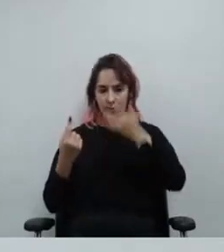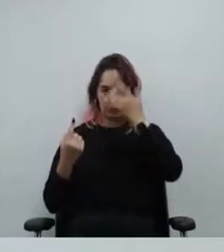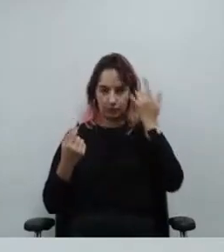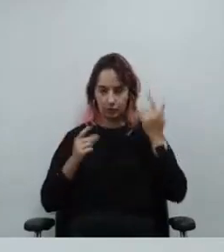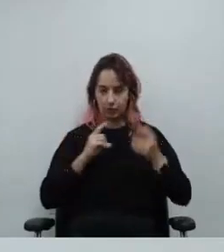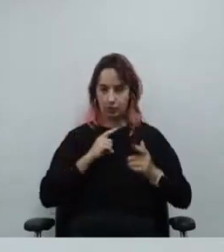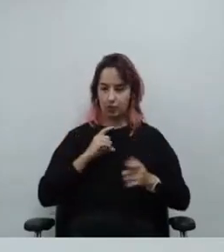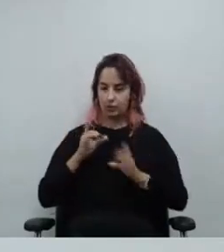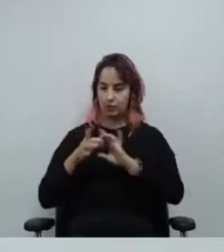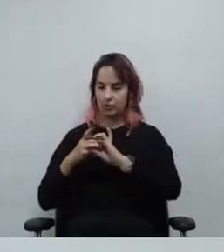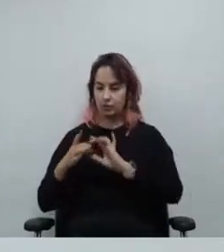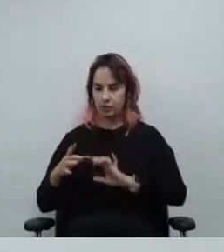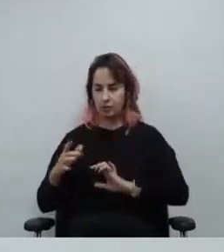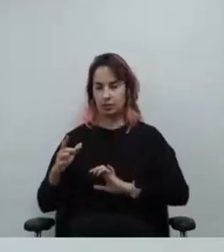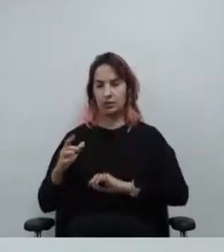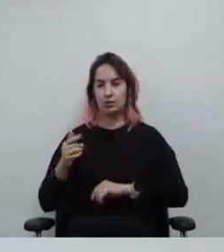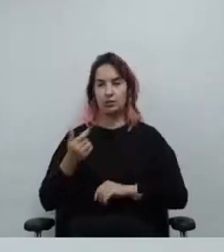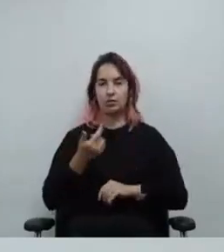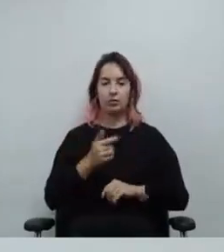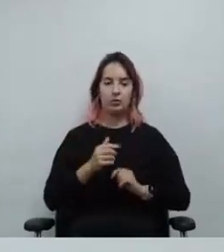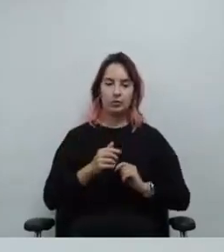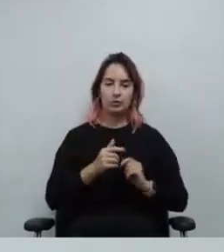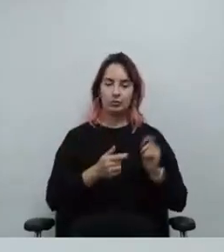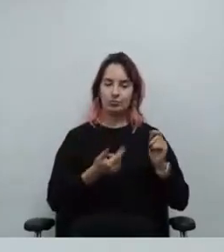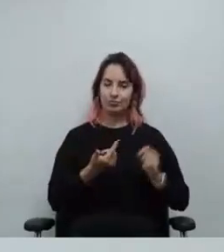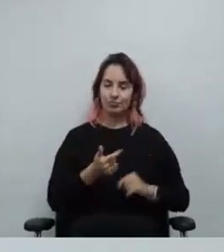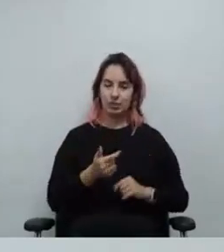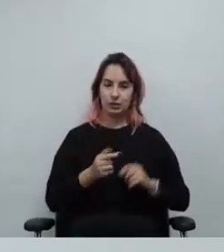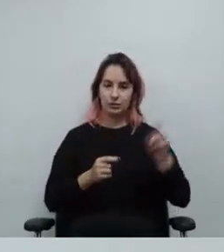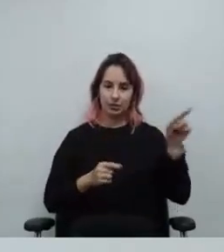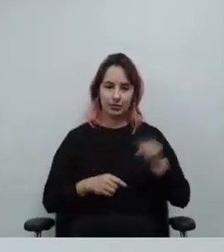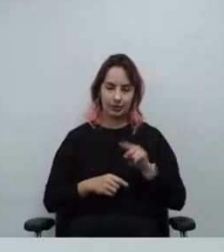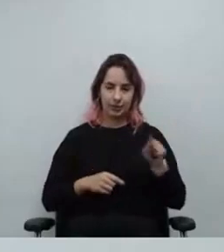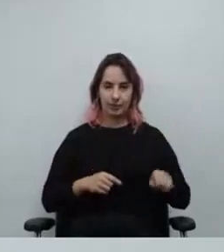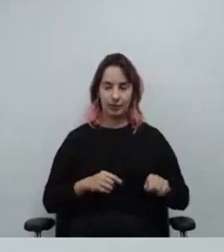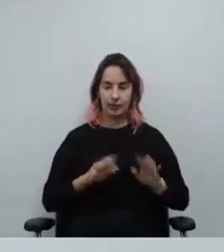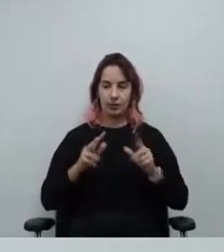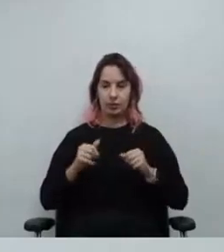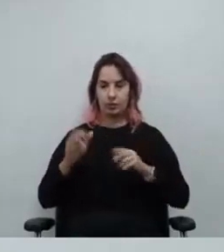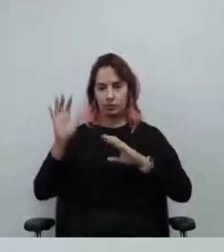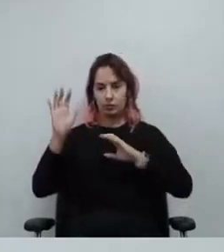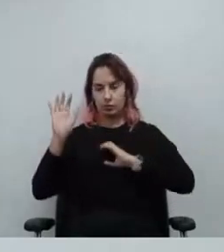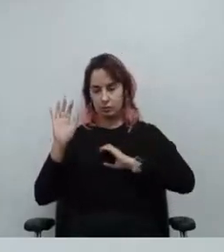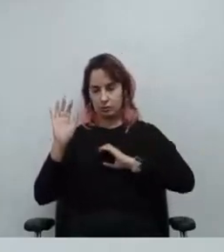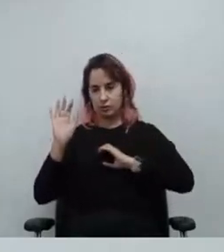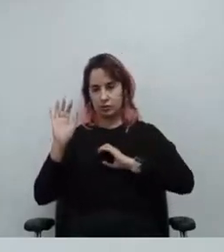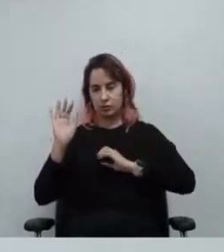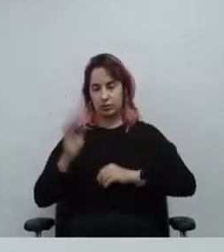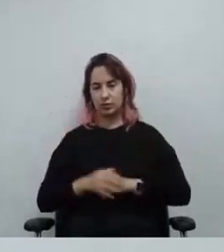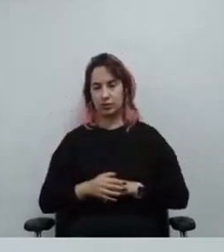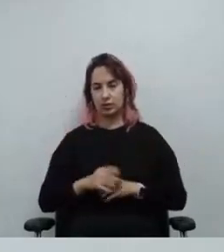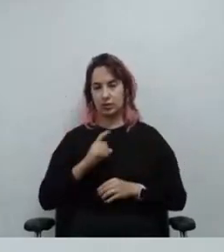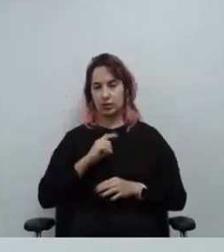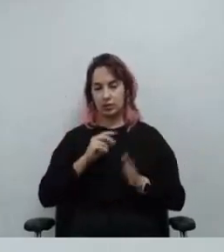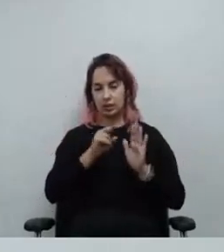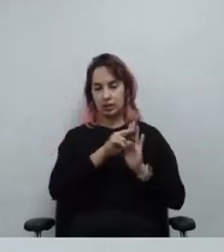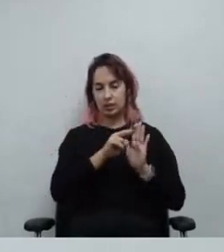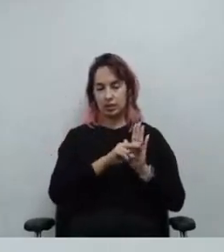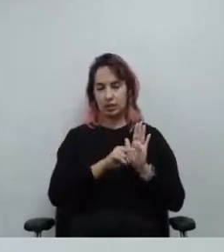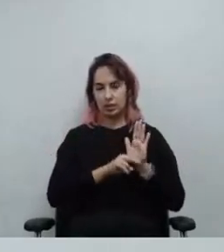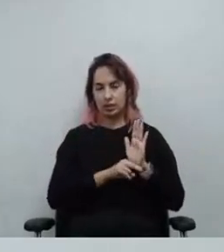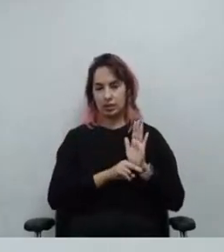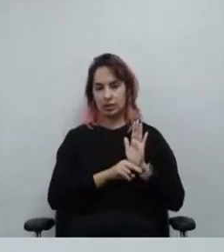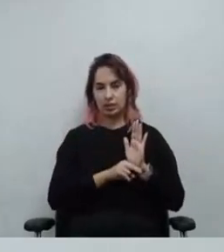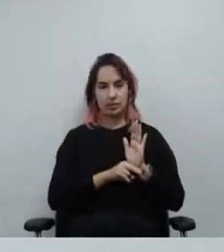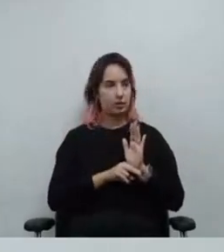o outro ou a outra não obteve a liminar. Mas os candidatos que estão nessa situação subjúdice consta aqui na lista, eu